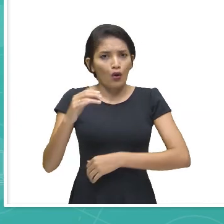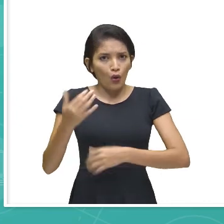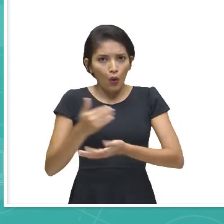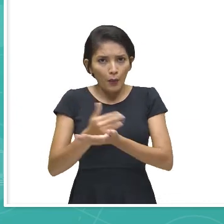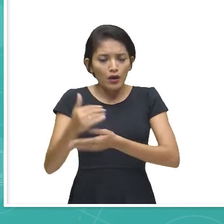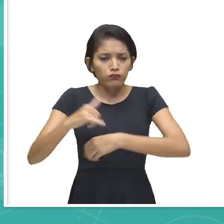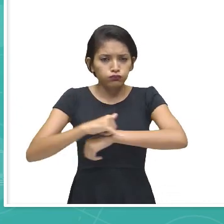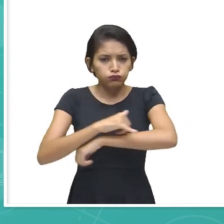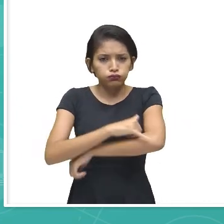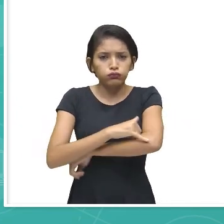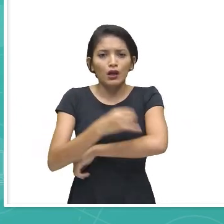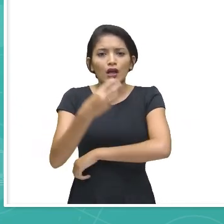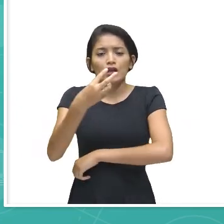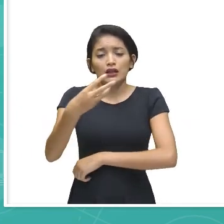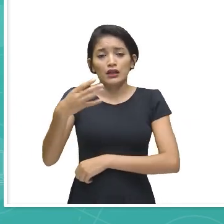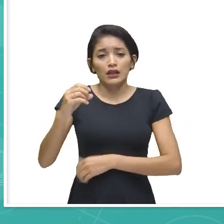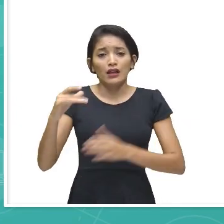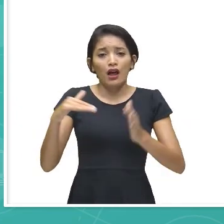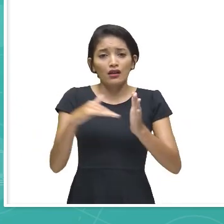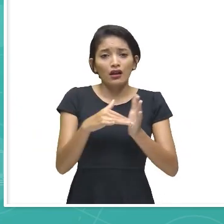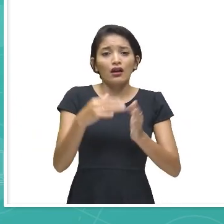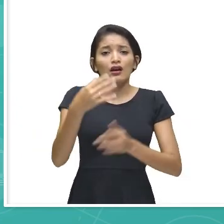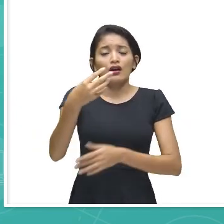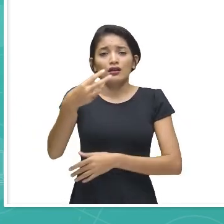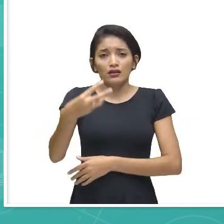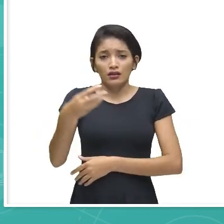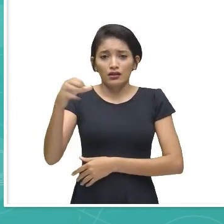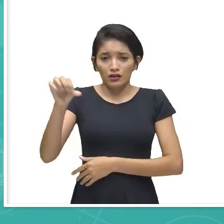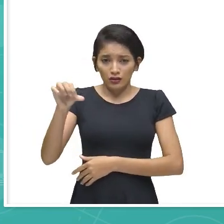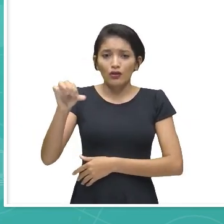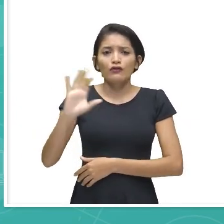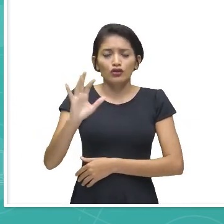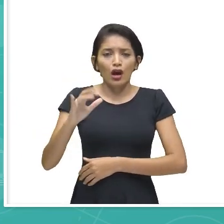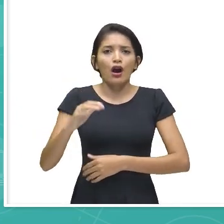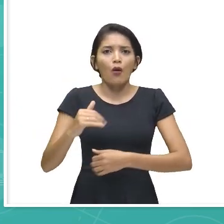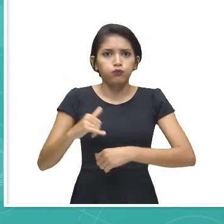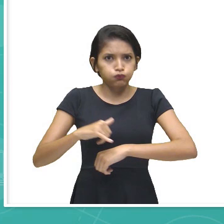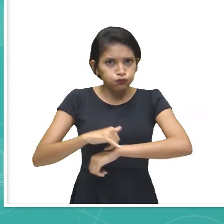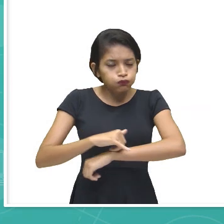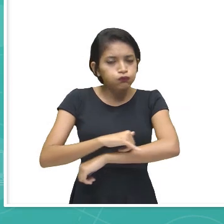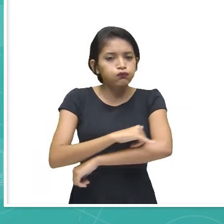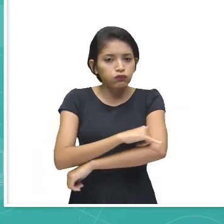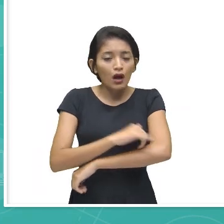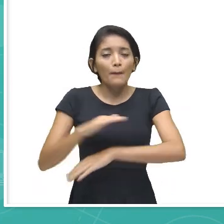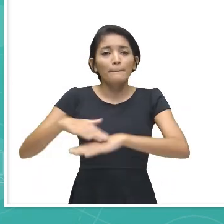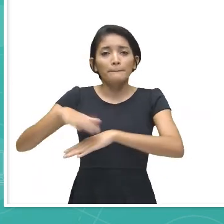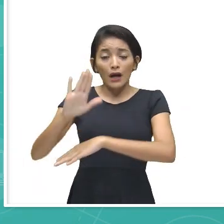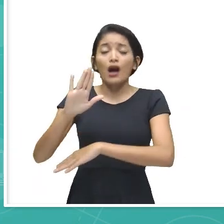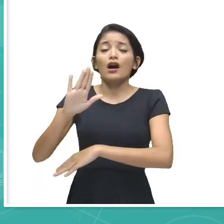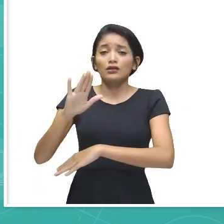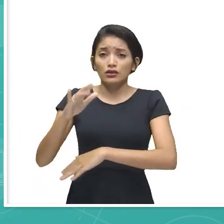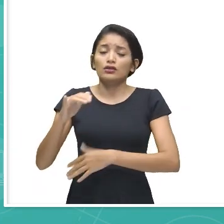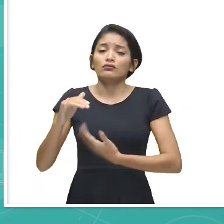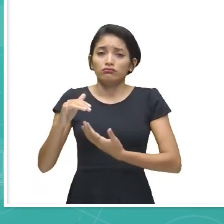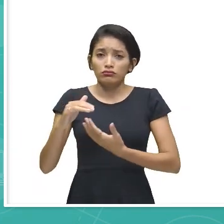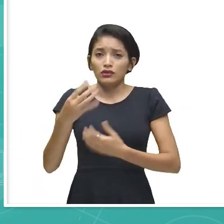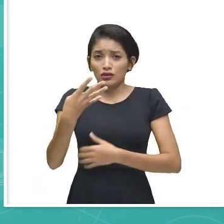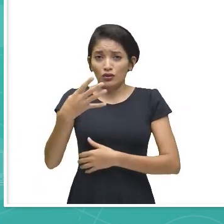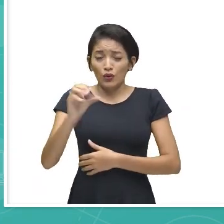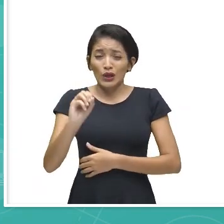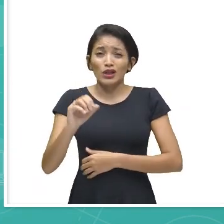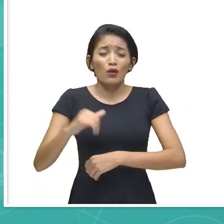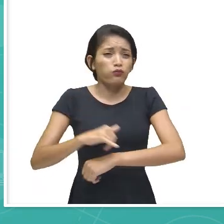30 a 39,9, obeso, tá? E acima de 40 nós temos aqui o obeso